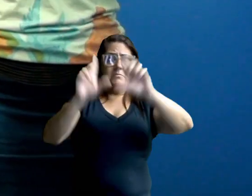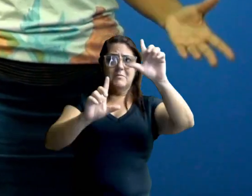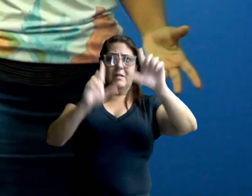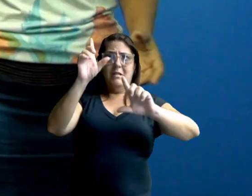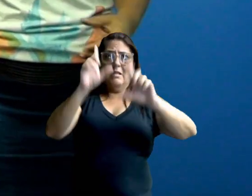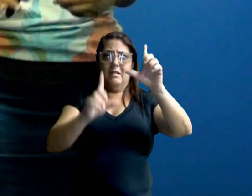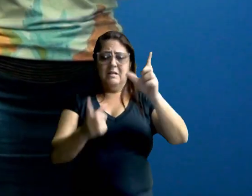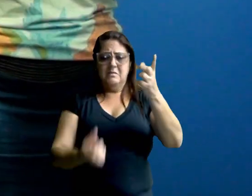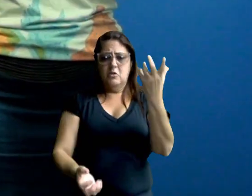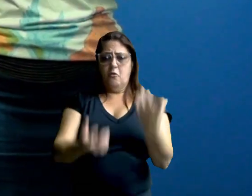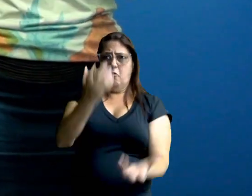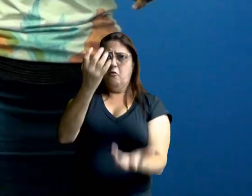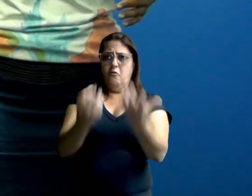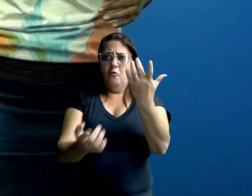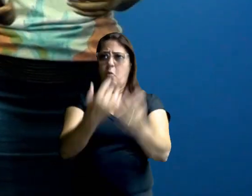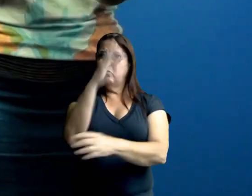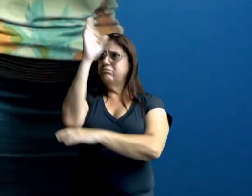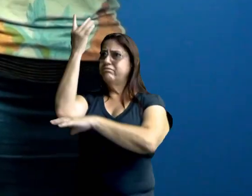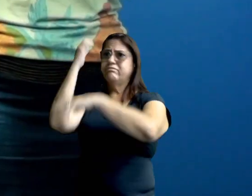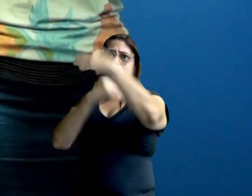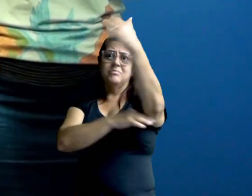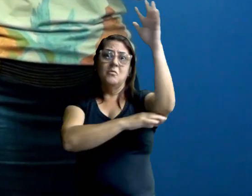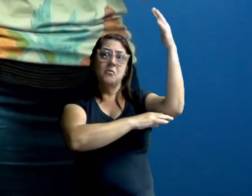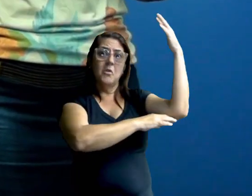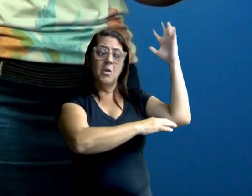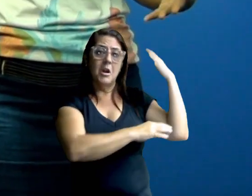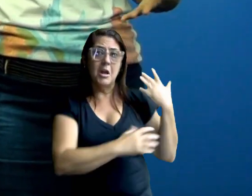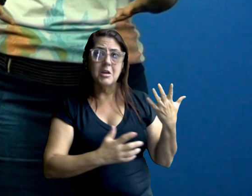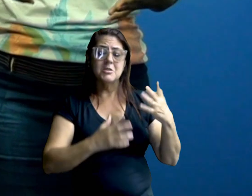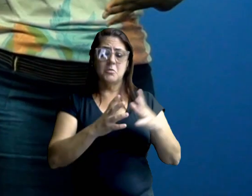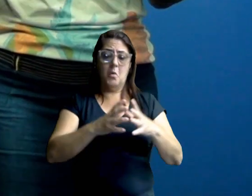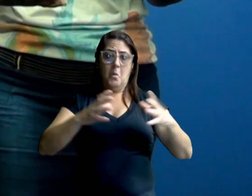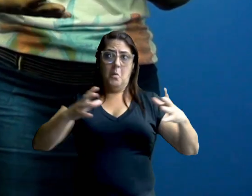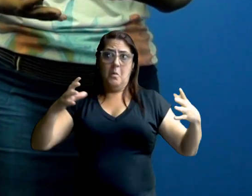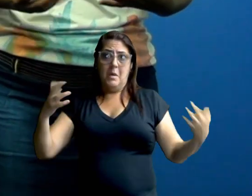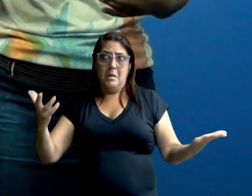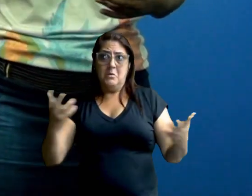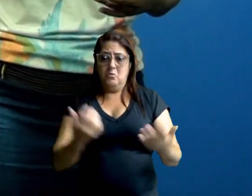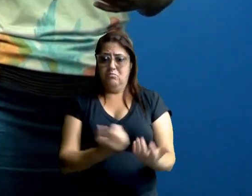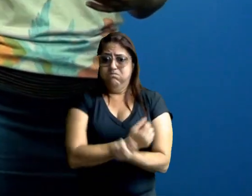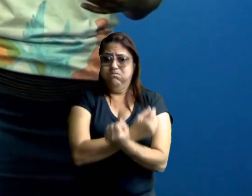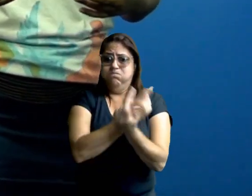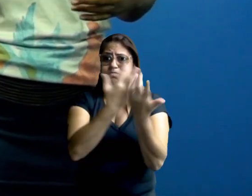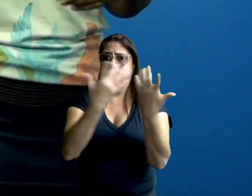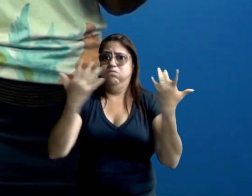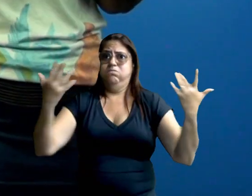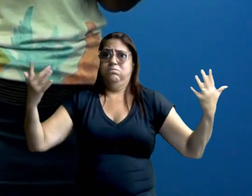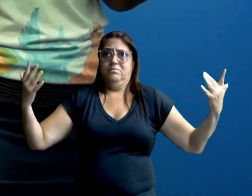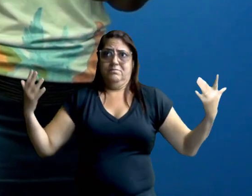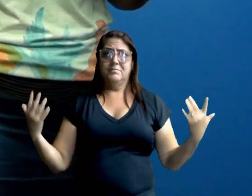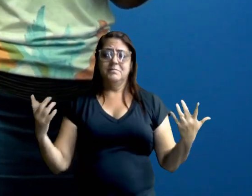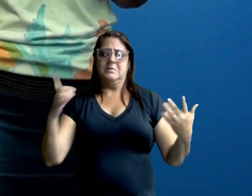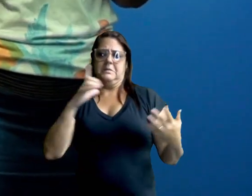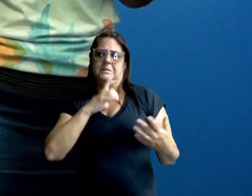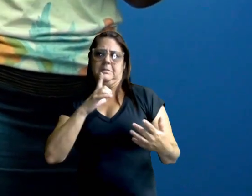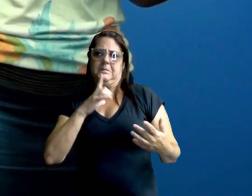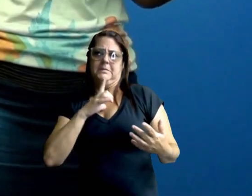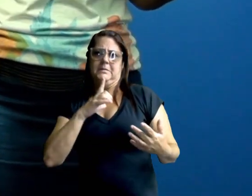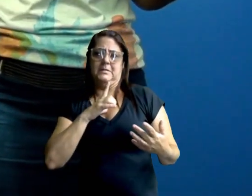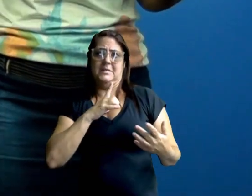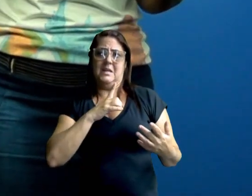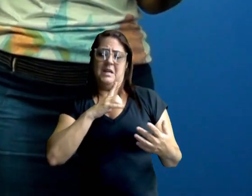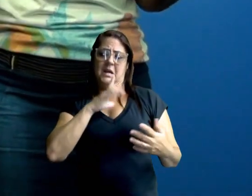as queimadas nas florestas, o aumento dessas queimadas. Claro que existem algumas queimadas que elas